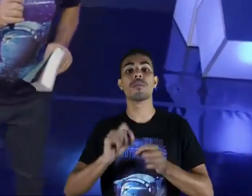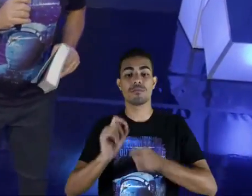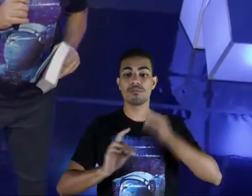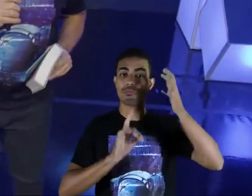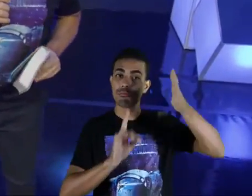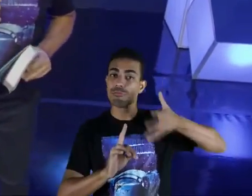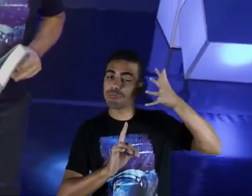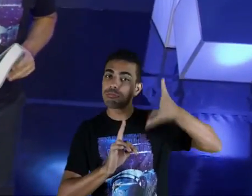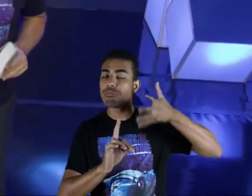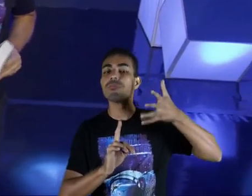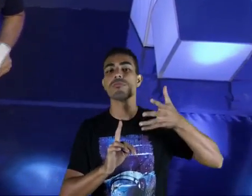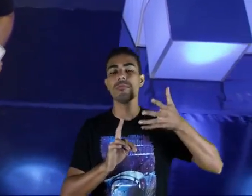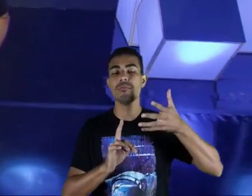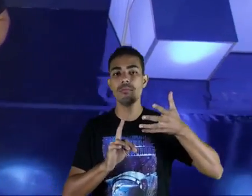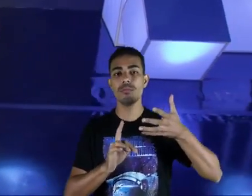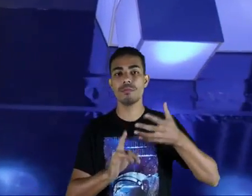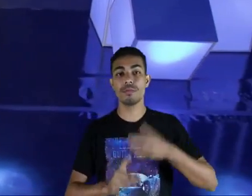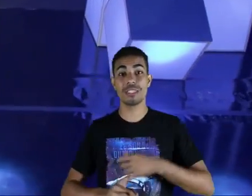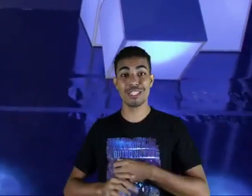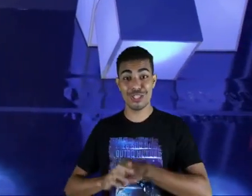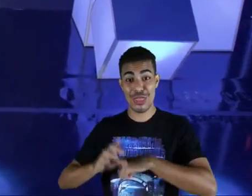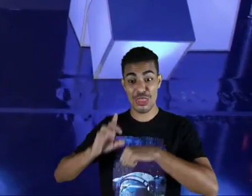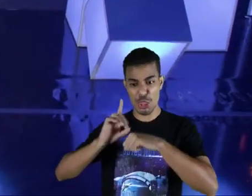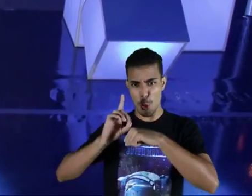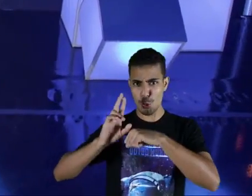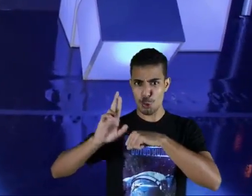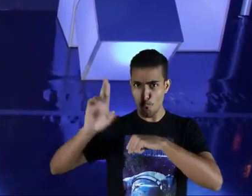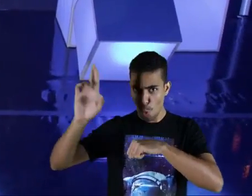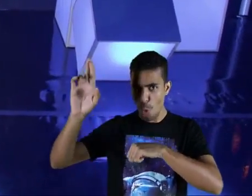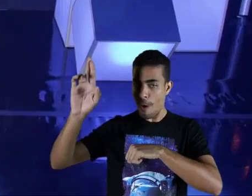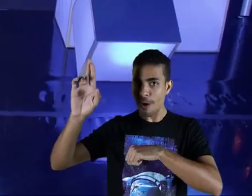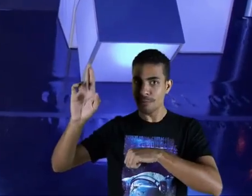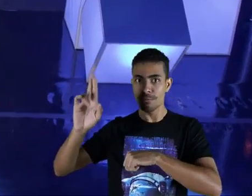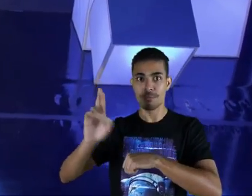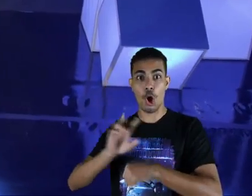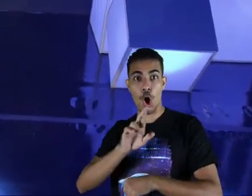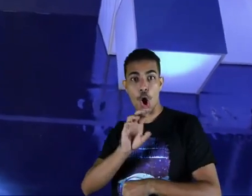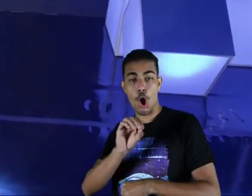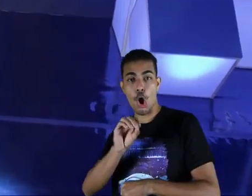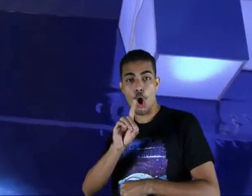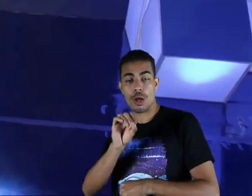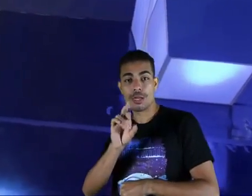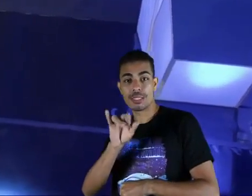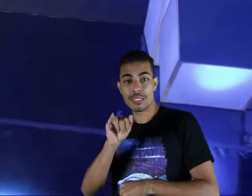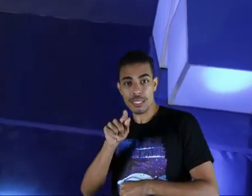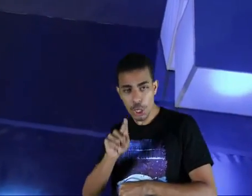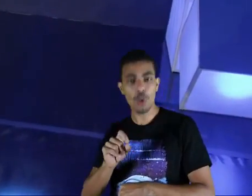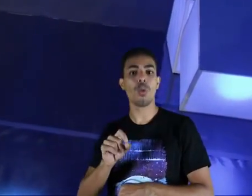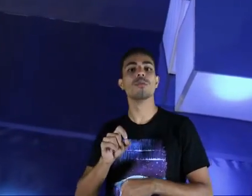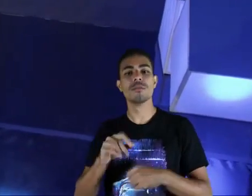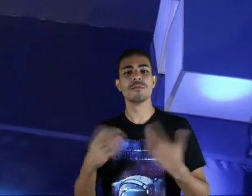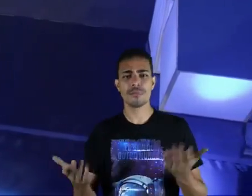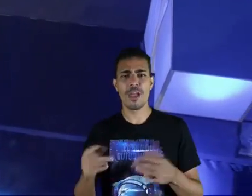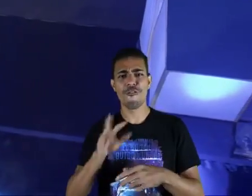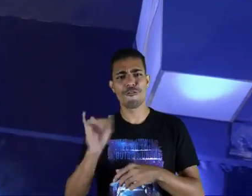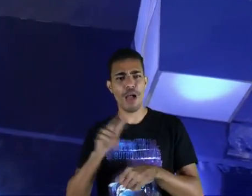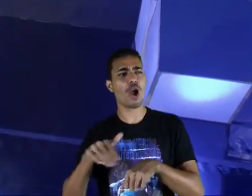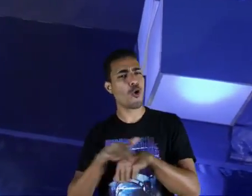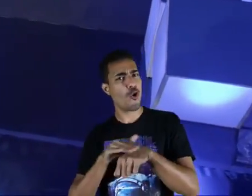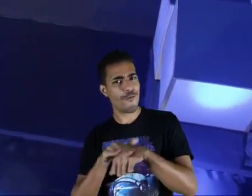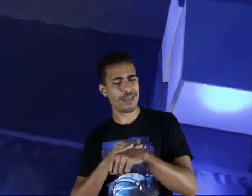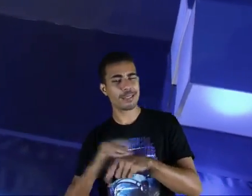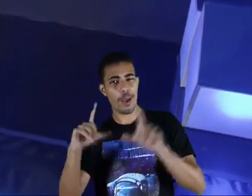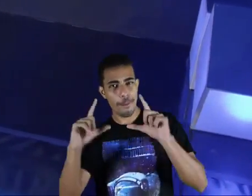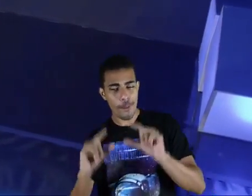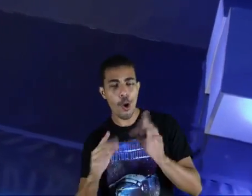aí que já coloquem ao Dr. Rodrigo Silva ali na tela, para que a gente possa conversar um pouquinho com ele.